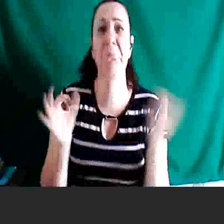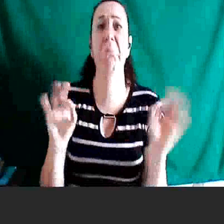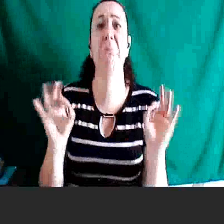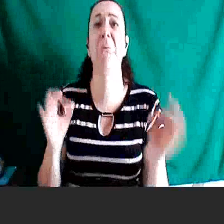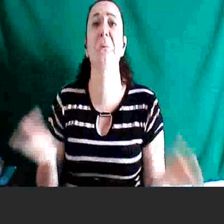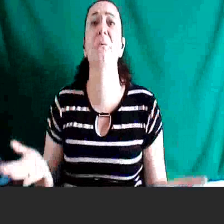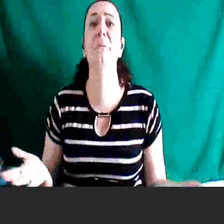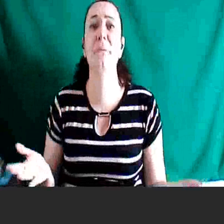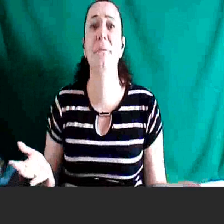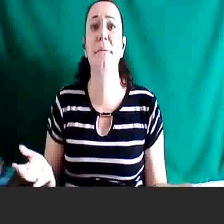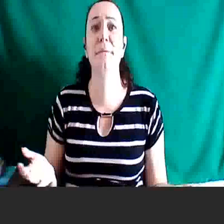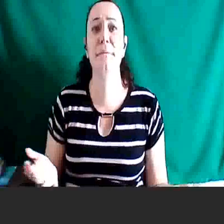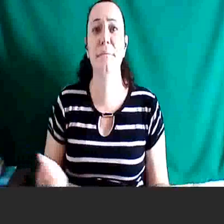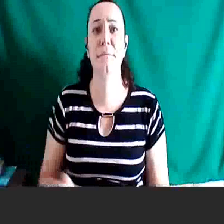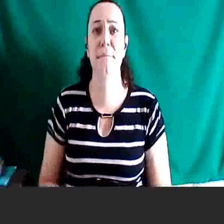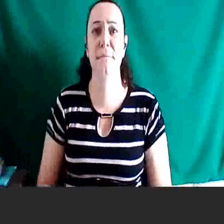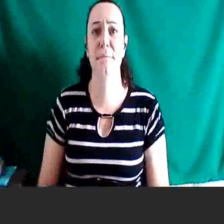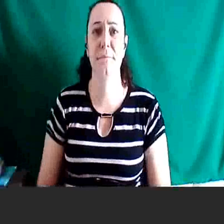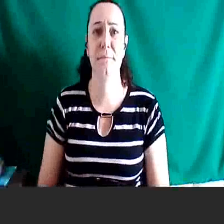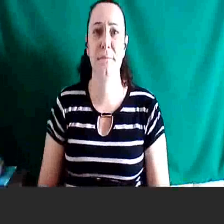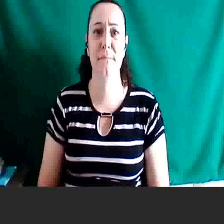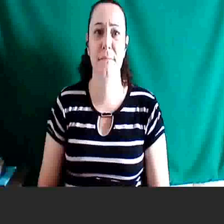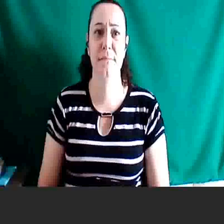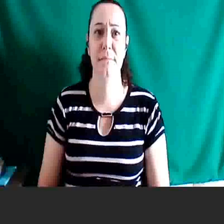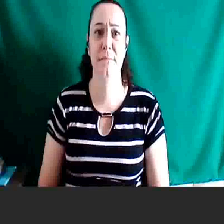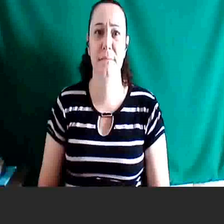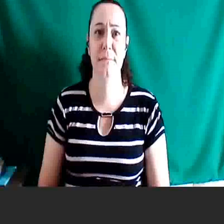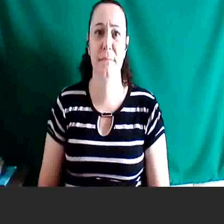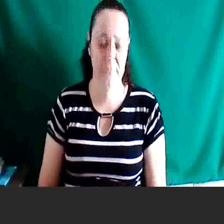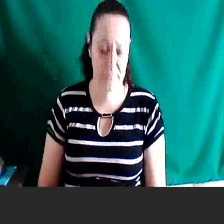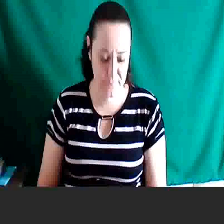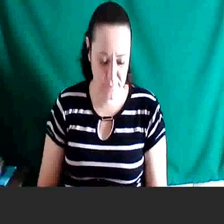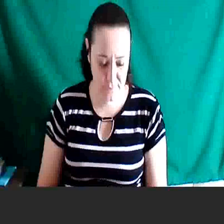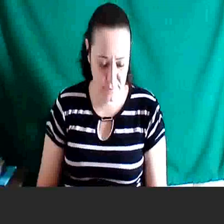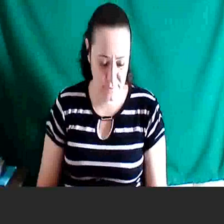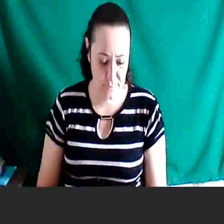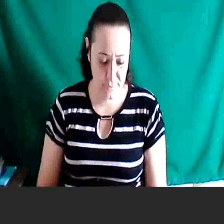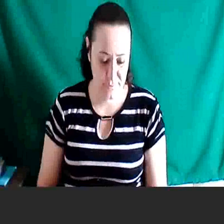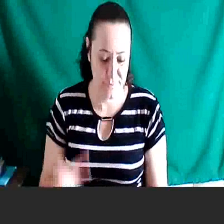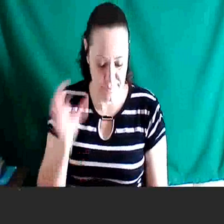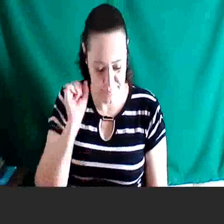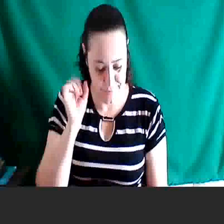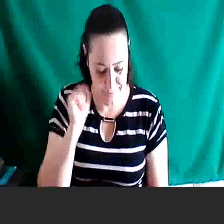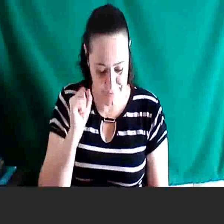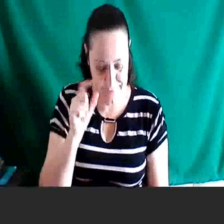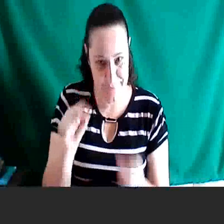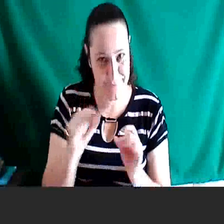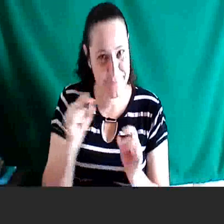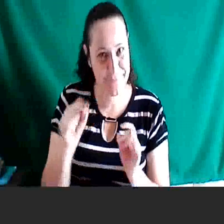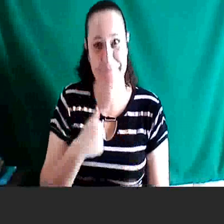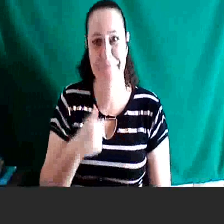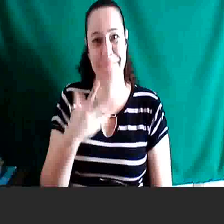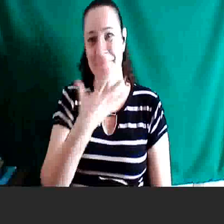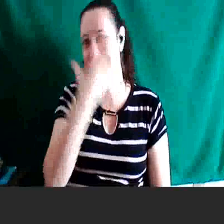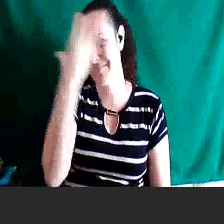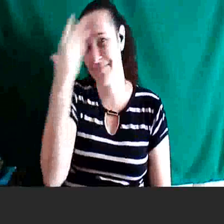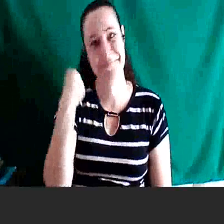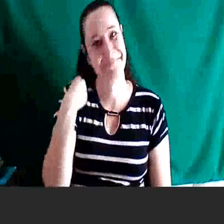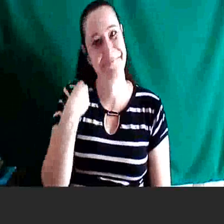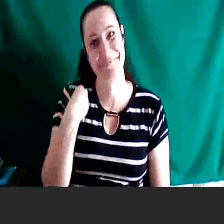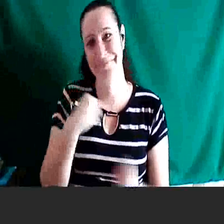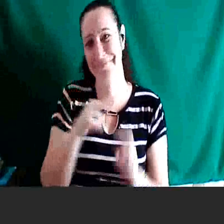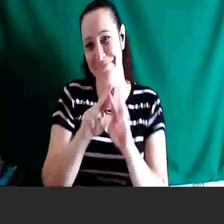Fernando, professor, como funciona o processo? Gostaria de proteger coisas, disso devem conhecer. Tá, daqui a pouco você me lembra que eu respondo mais ou